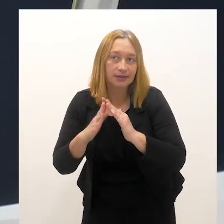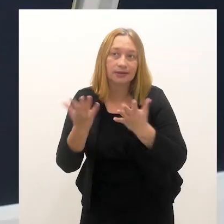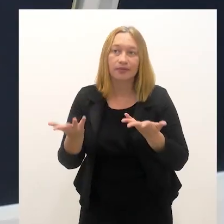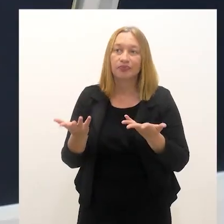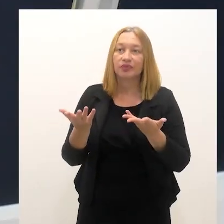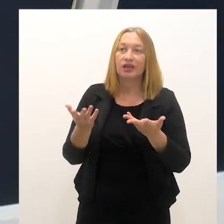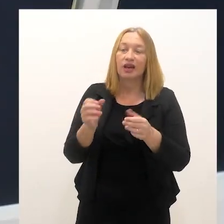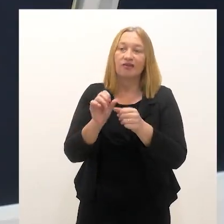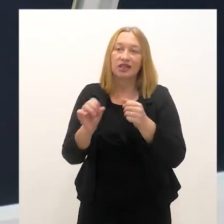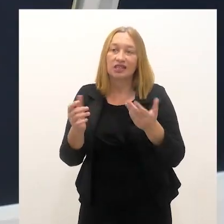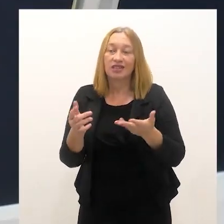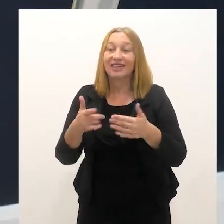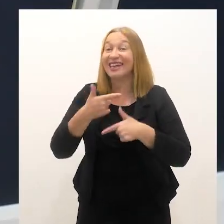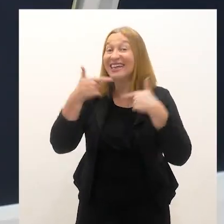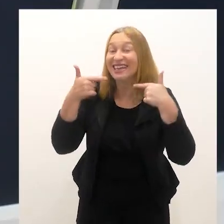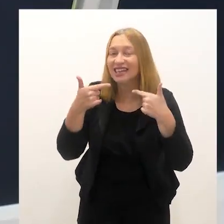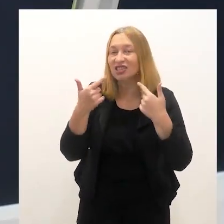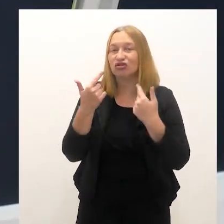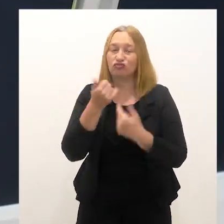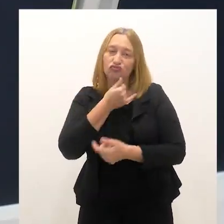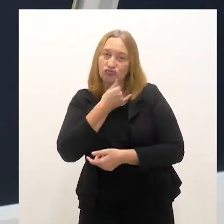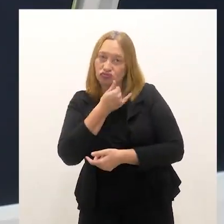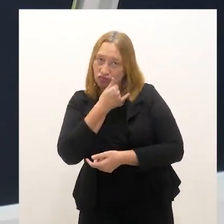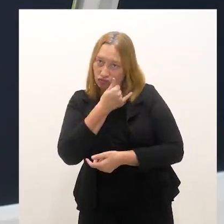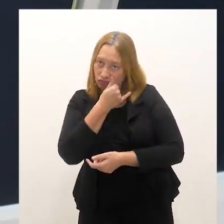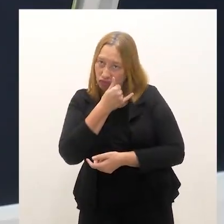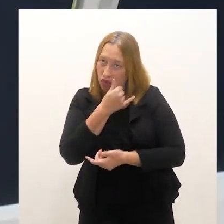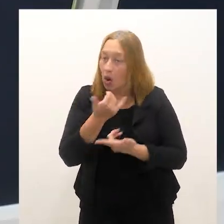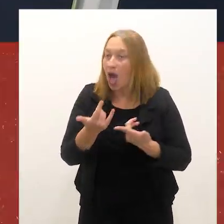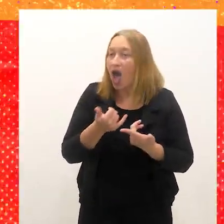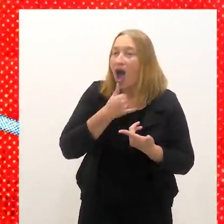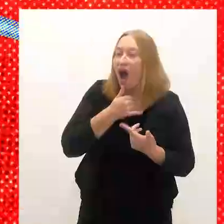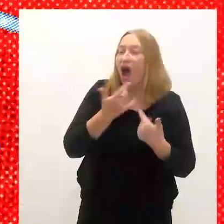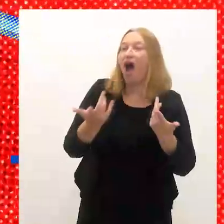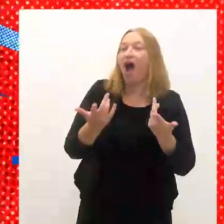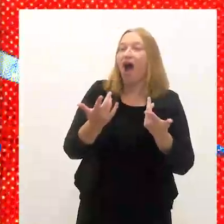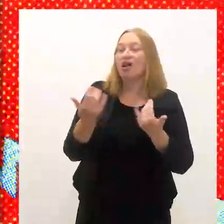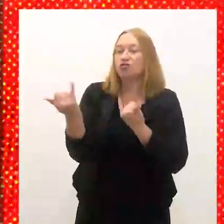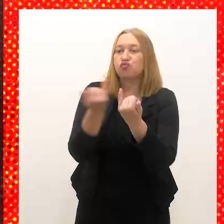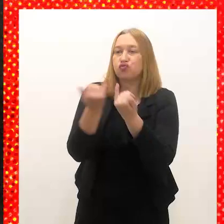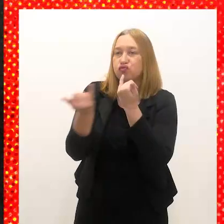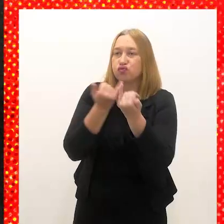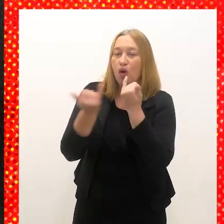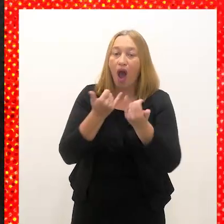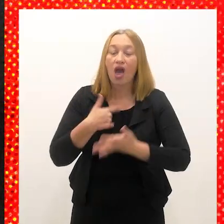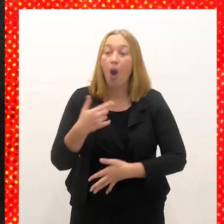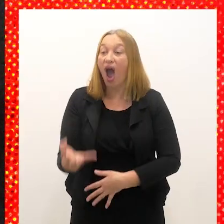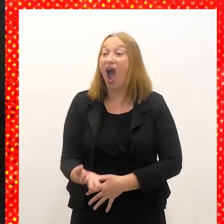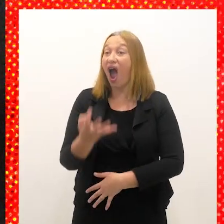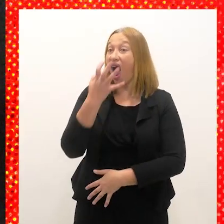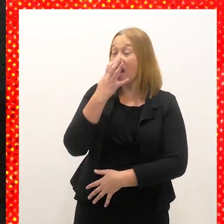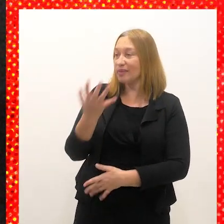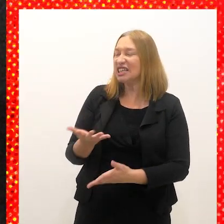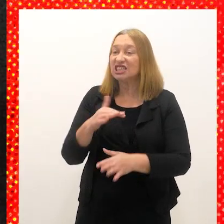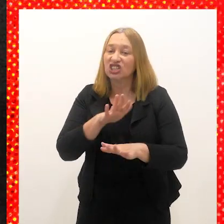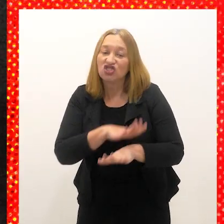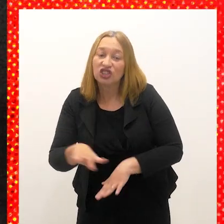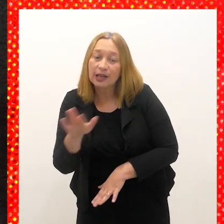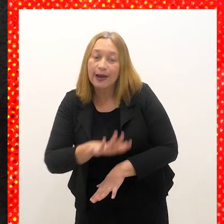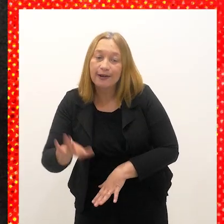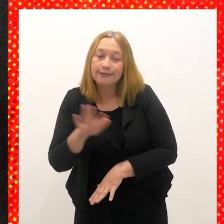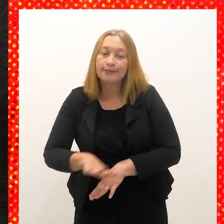casa. Fazendo rir, fazendo chorar e dando notícias. E eu sempre fiquei muito impressionado